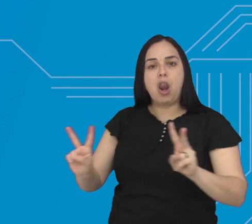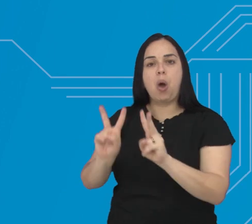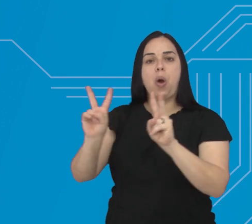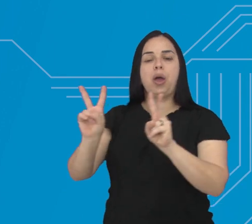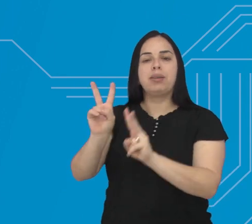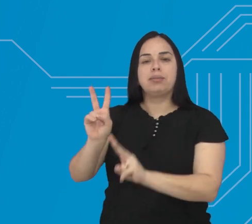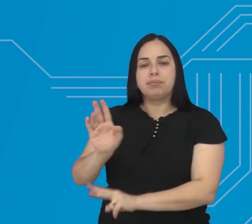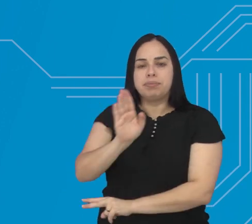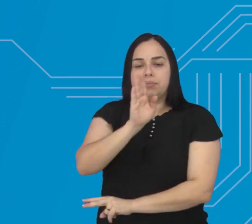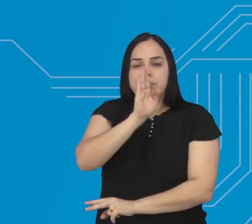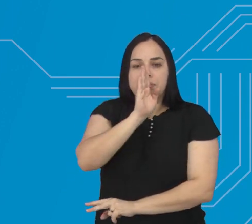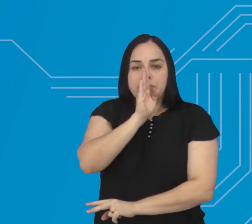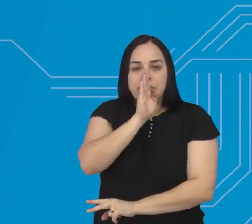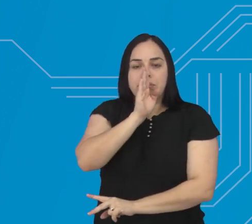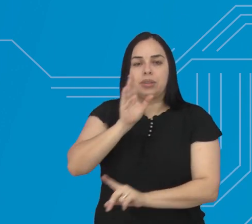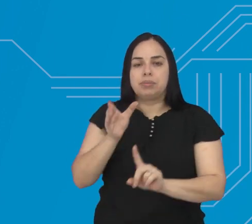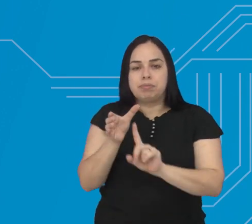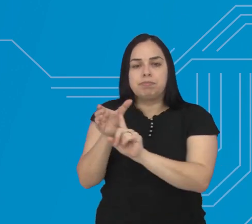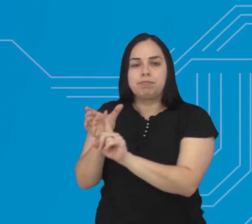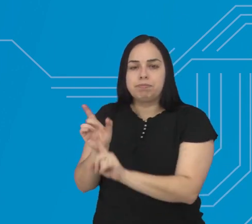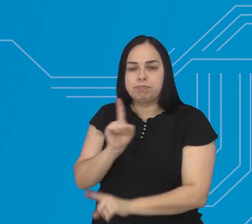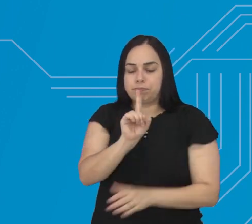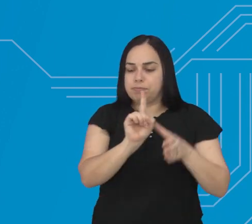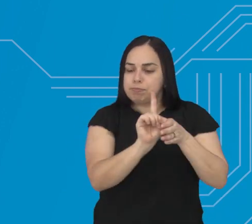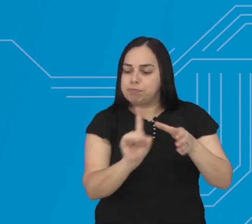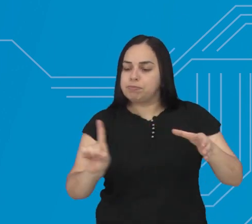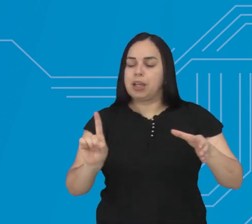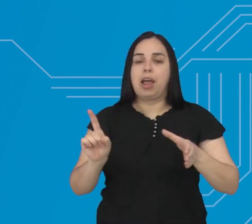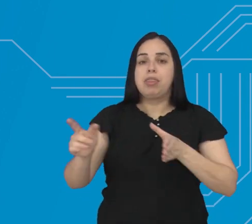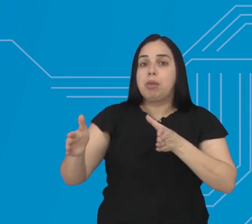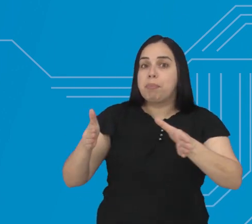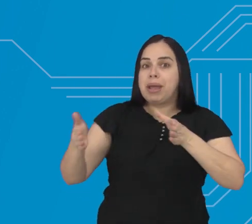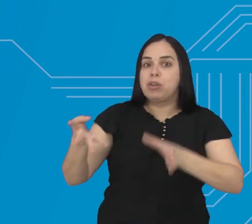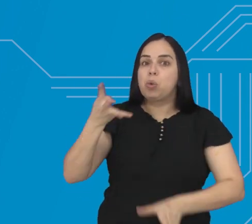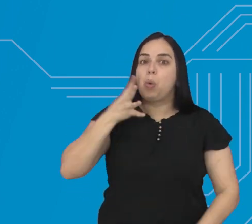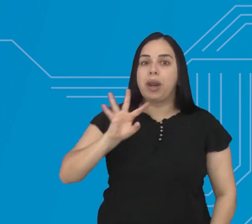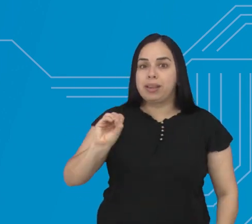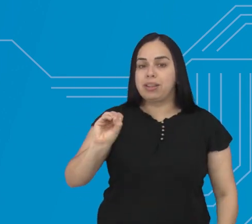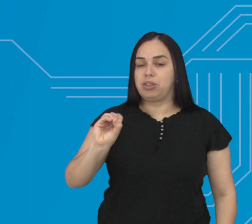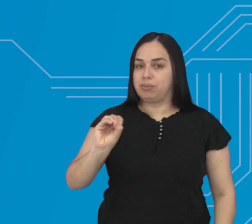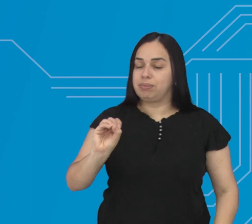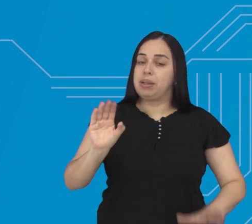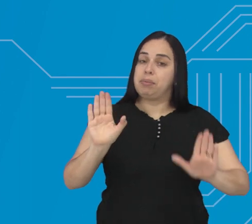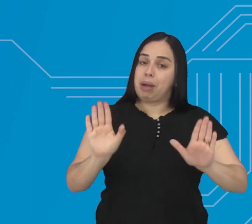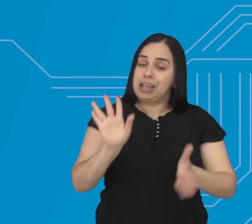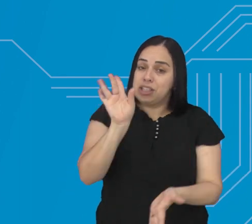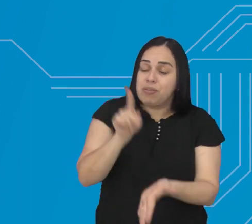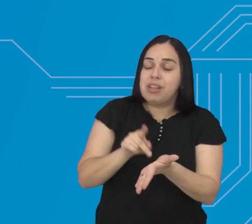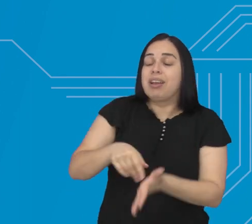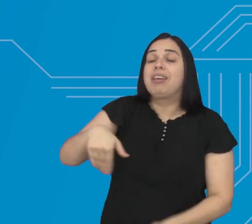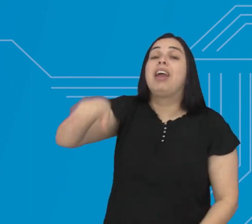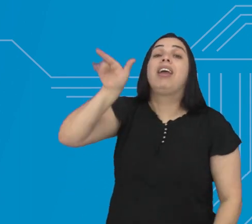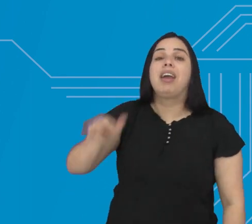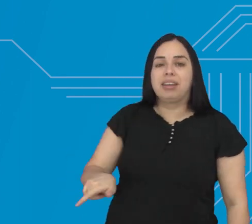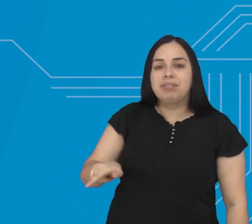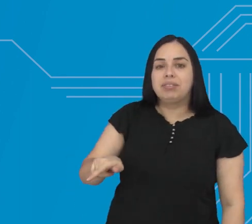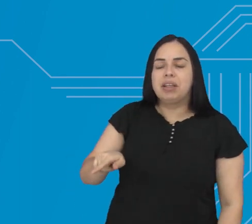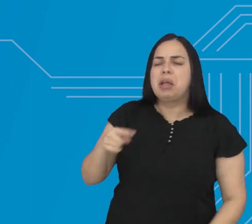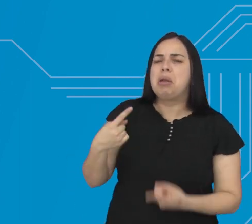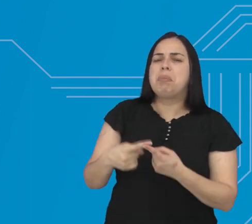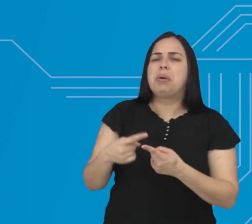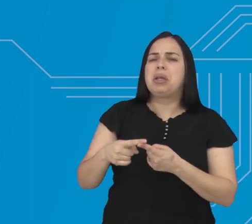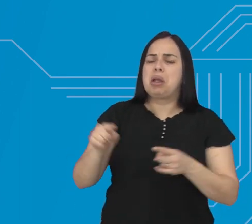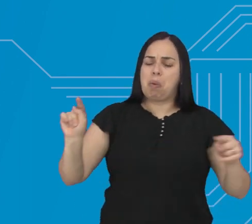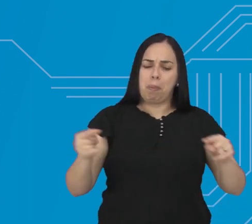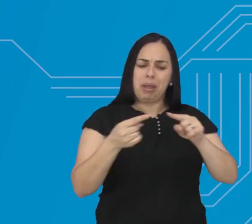valorização do silêncio e do recolhimento, que são marcas do período da Quaresma. Mas quem foi de fato esse santo e por que ele